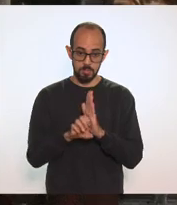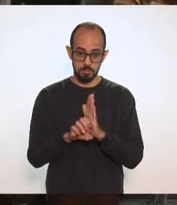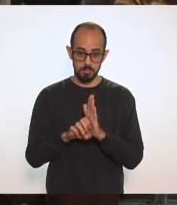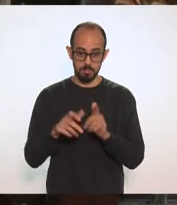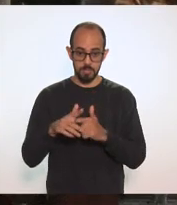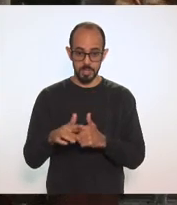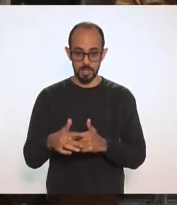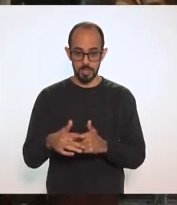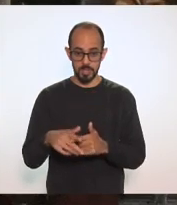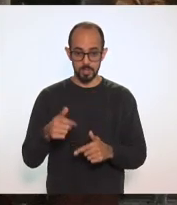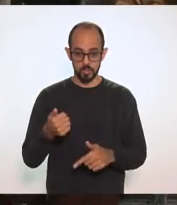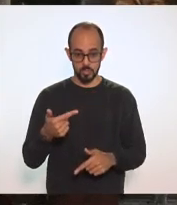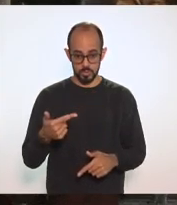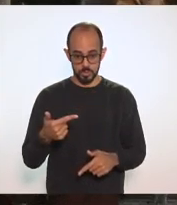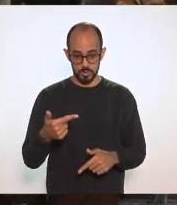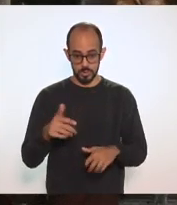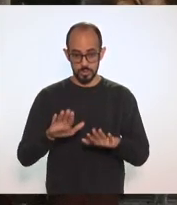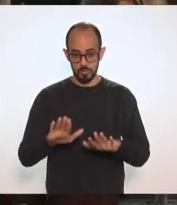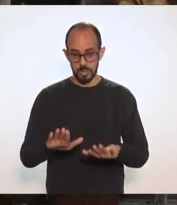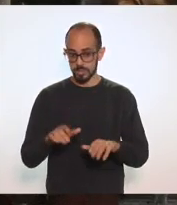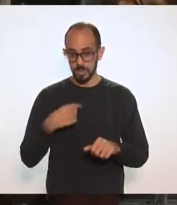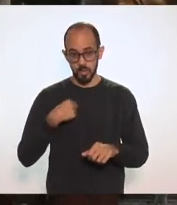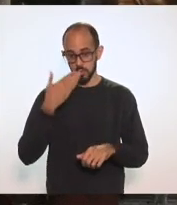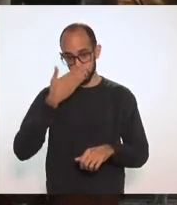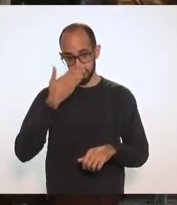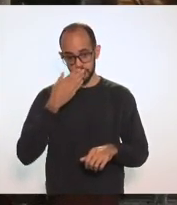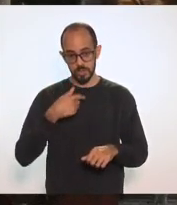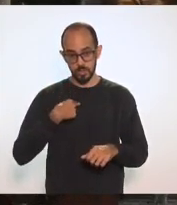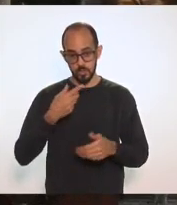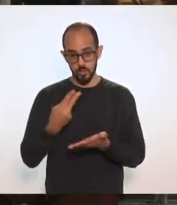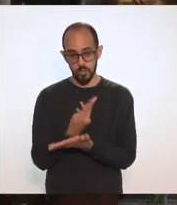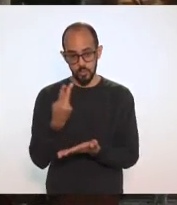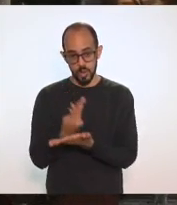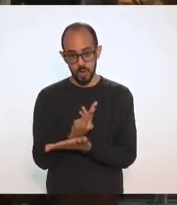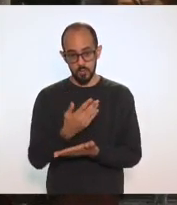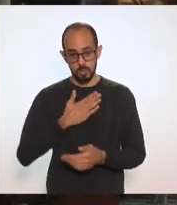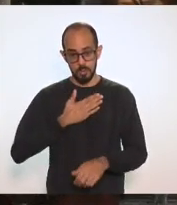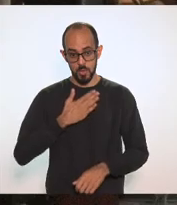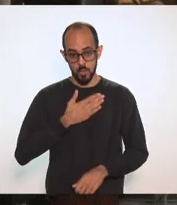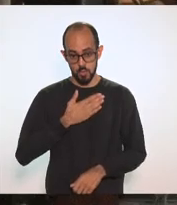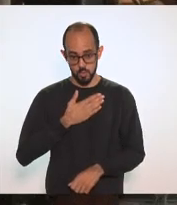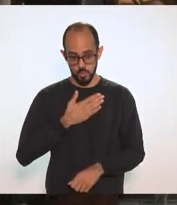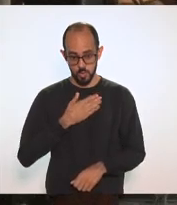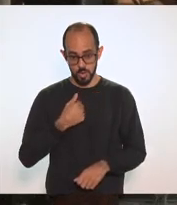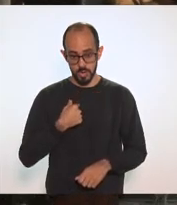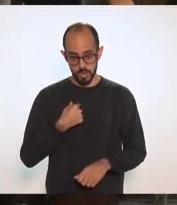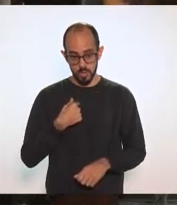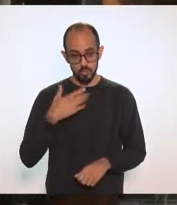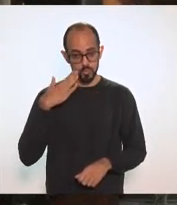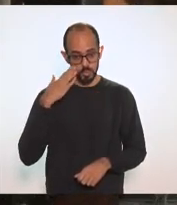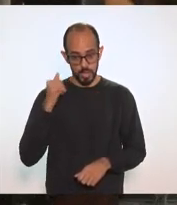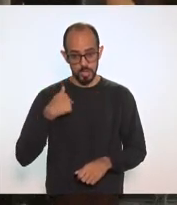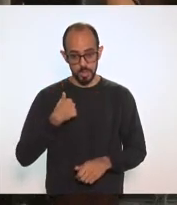Rejane. Como eu não li e remeti direto para o Luiz, o erro foi meu. Estou aqui reconhecendo o erro.